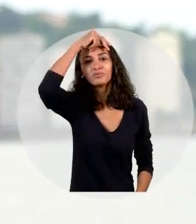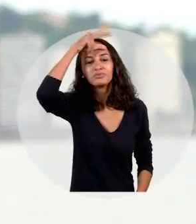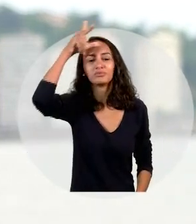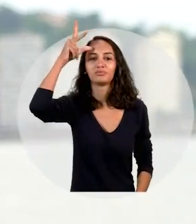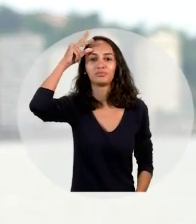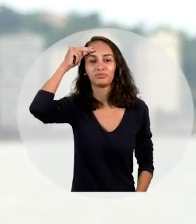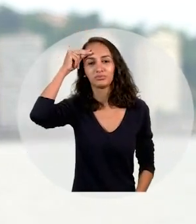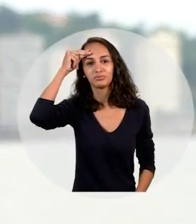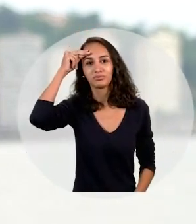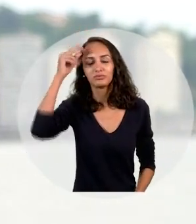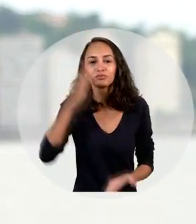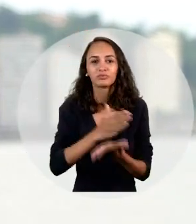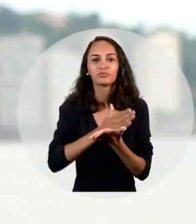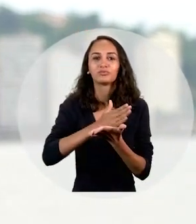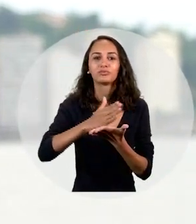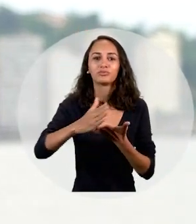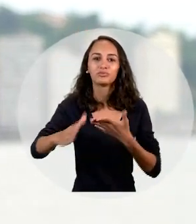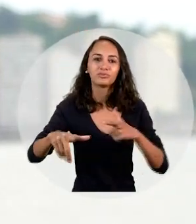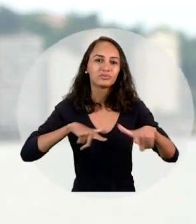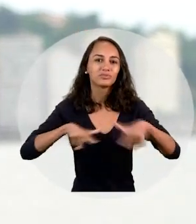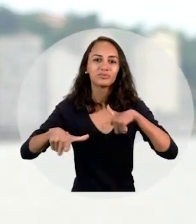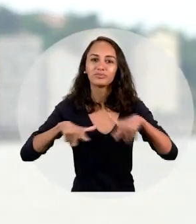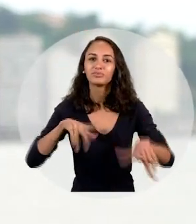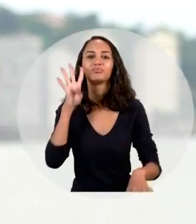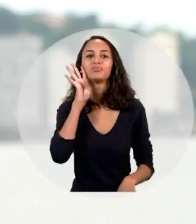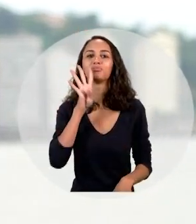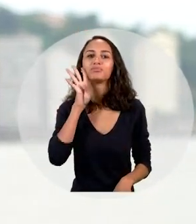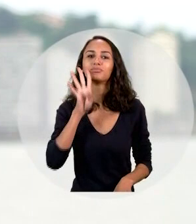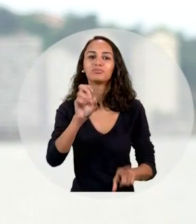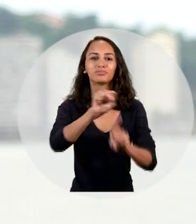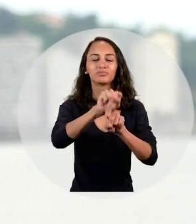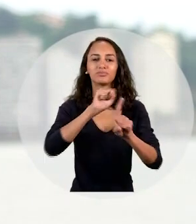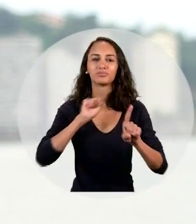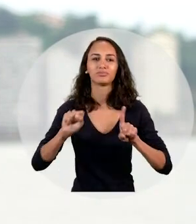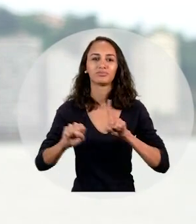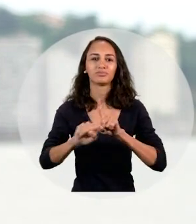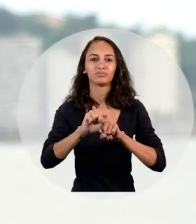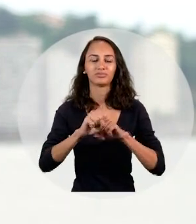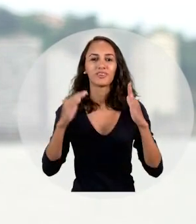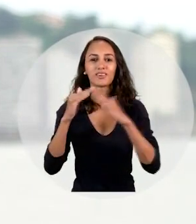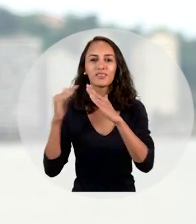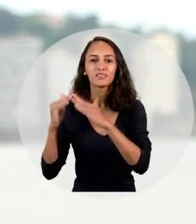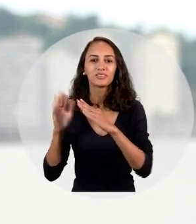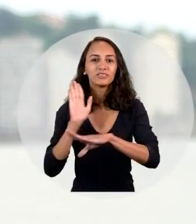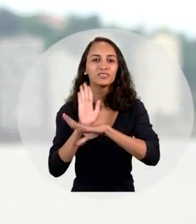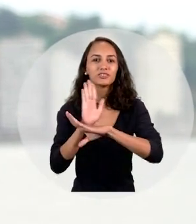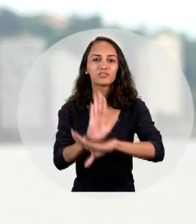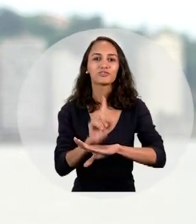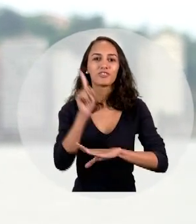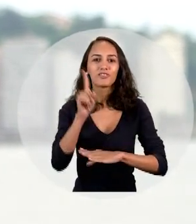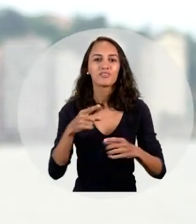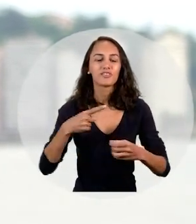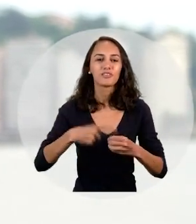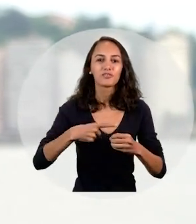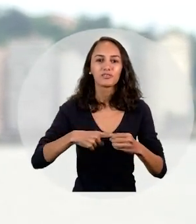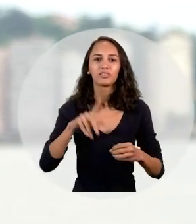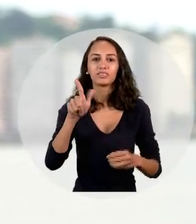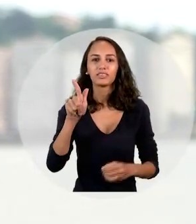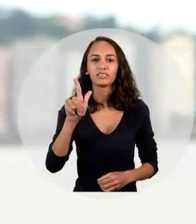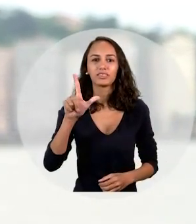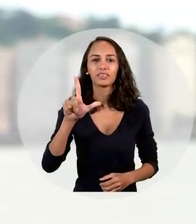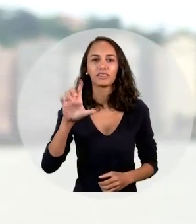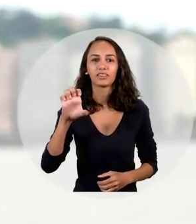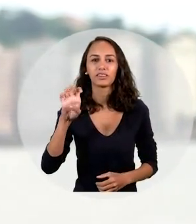na prefeitura. A gente iniciou um trabalho muito bacana, um trabalho social de casa de recuperação lá no Gleba 2, na